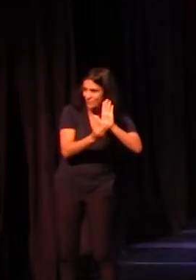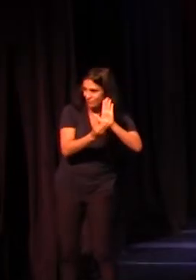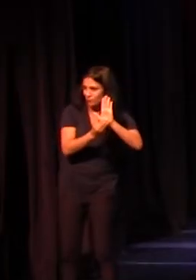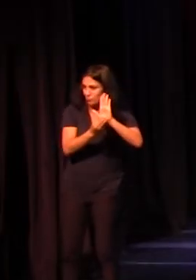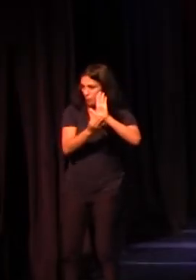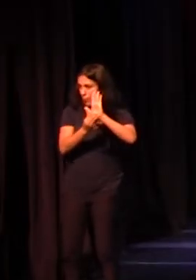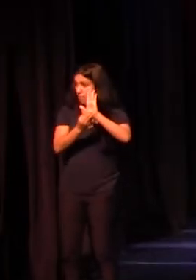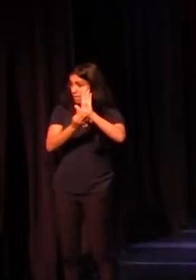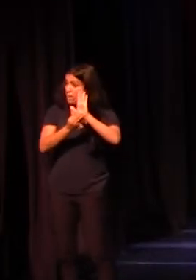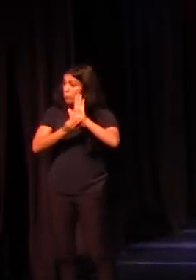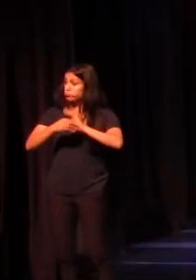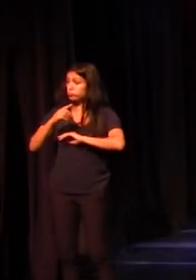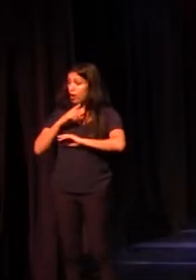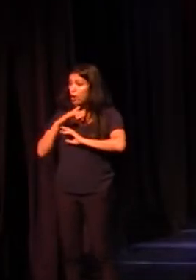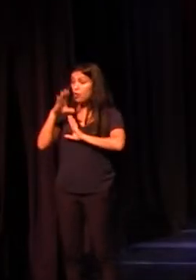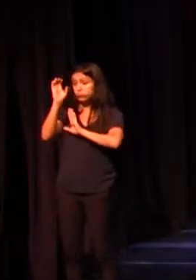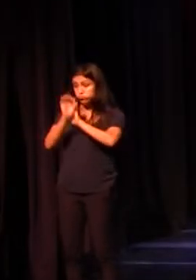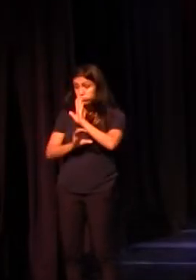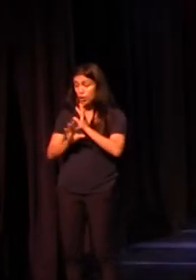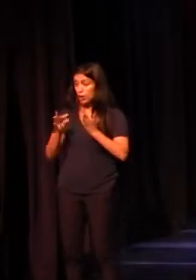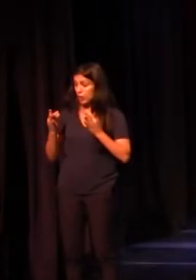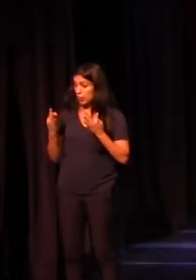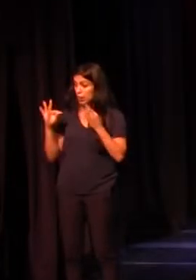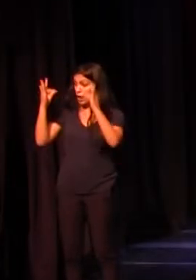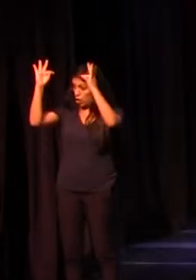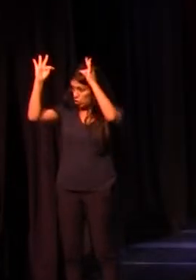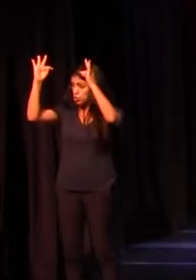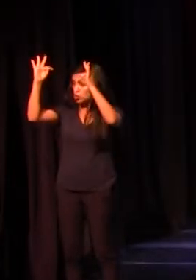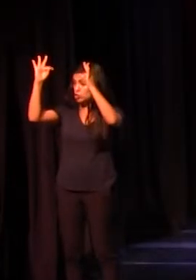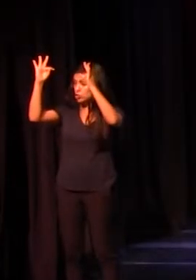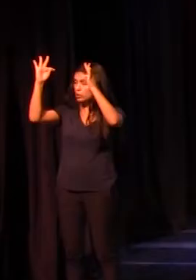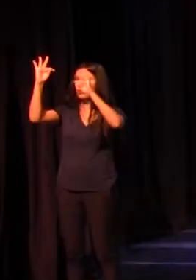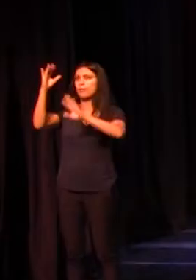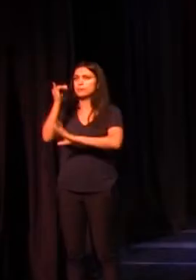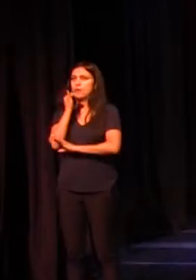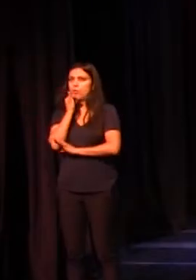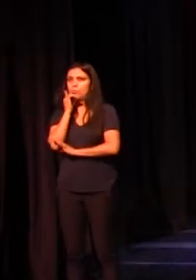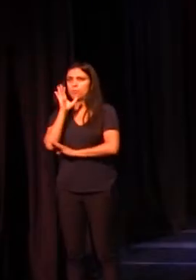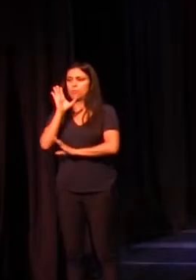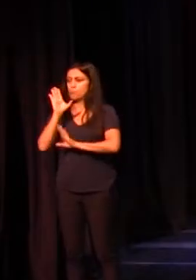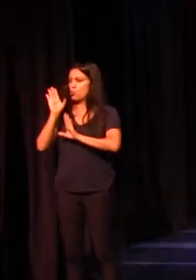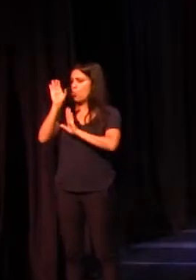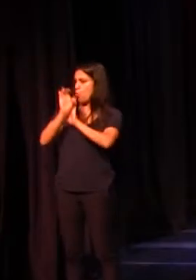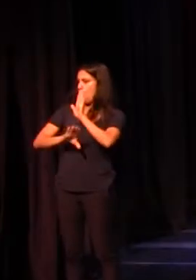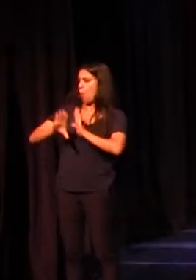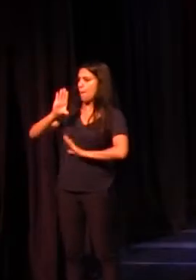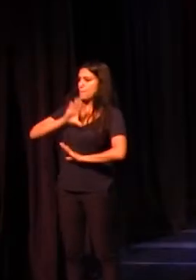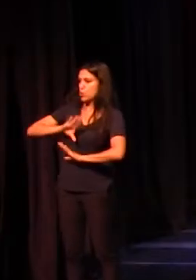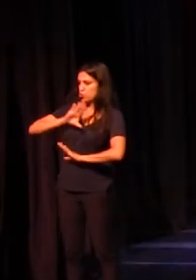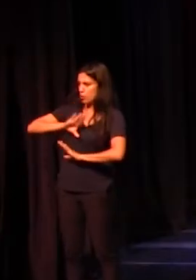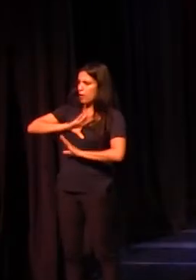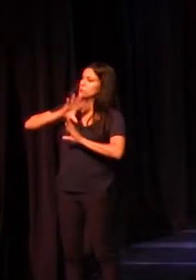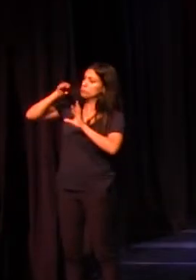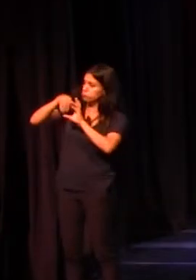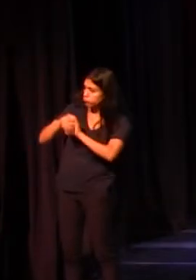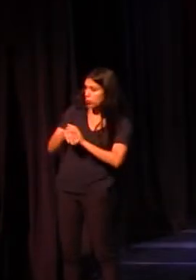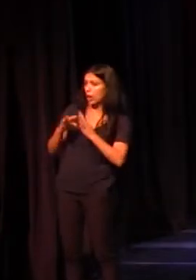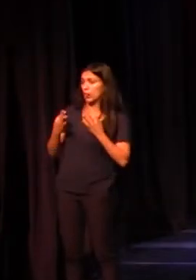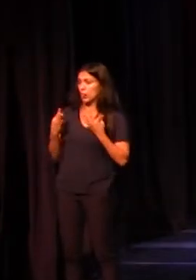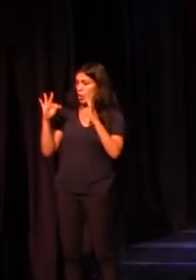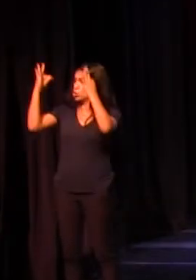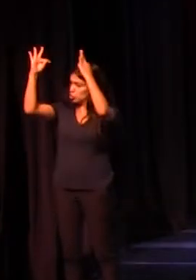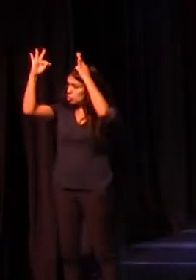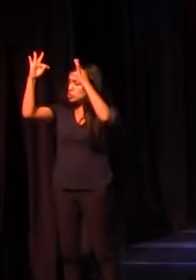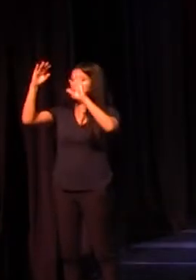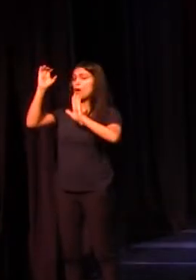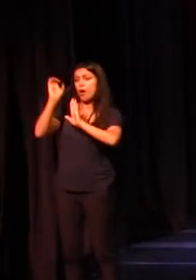tem o currículo de tecnologias, mas olhar que dentro do currículo de língua portuguesa, por exemplo, você utiliza a tecnologia. Dentro do currículo de história,